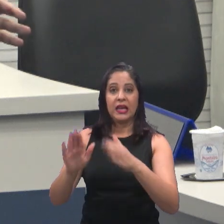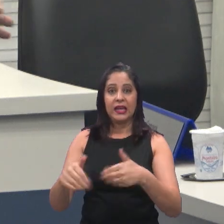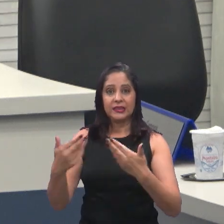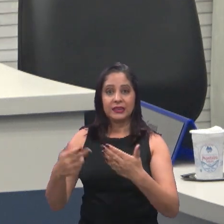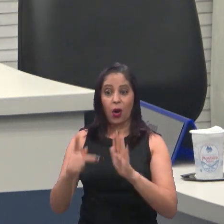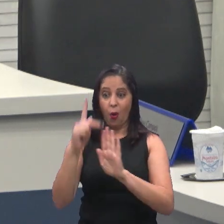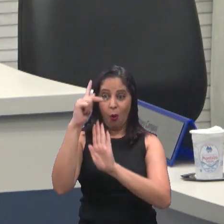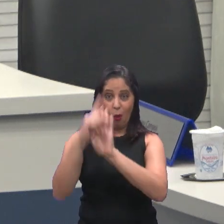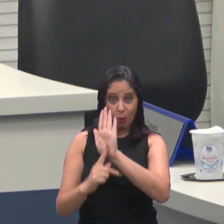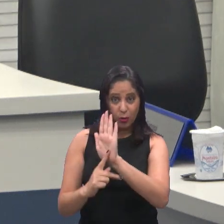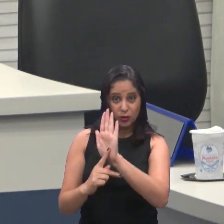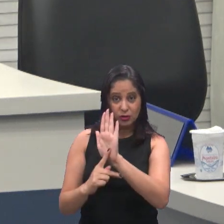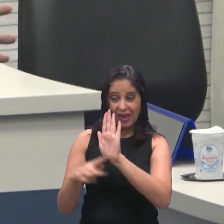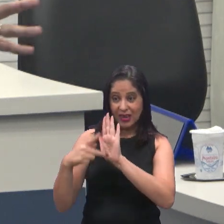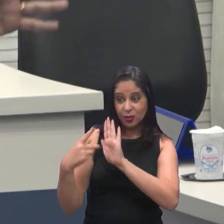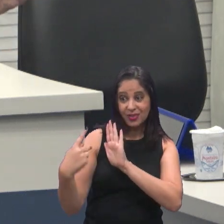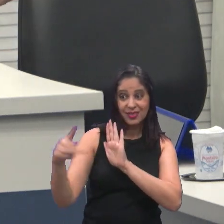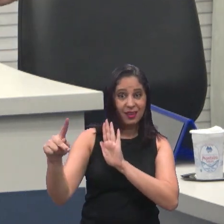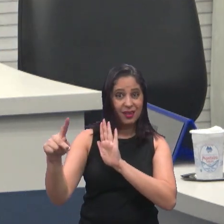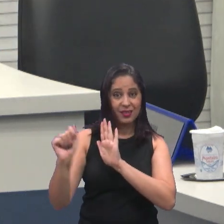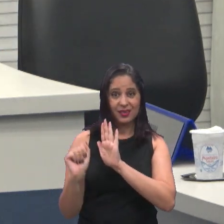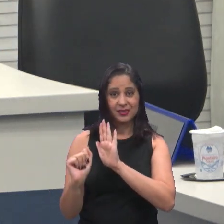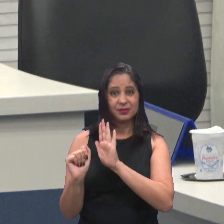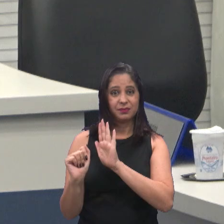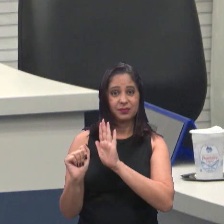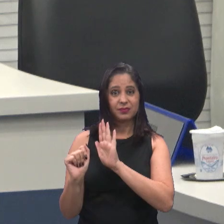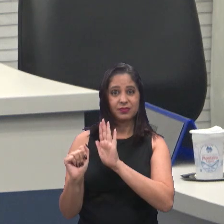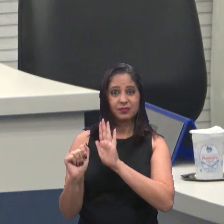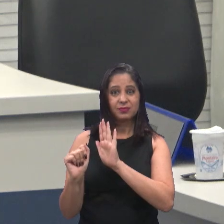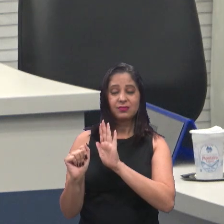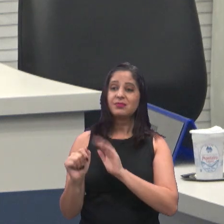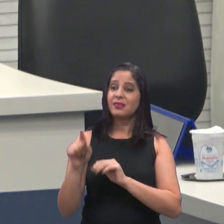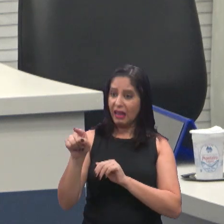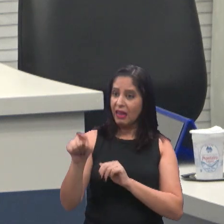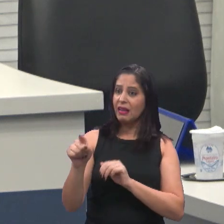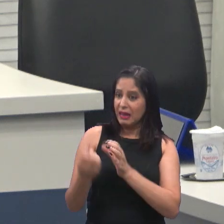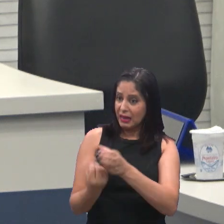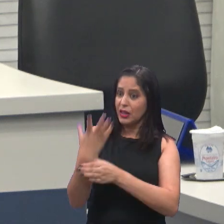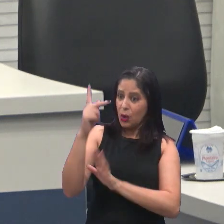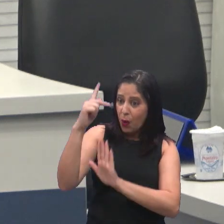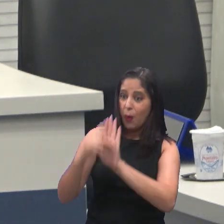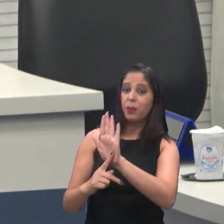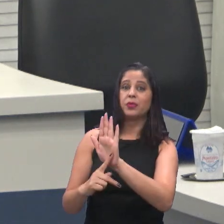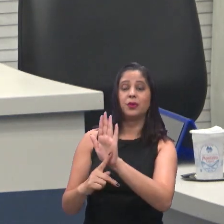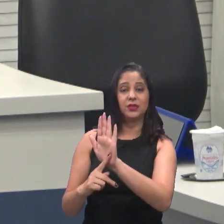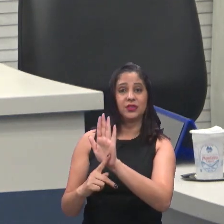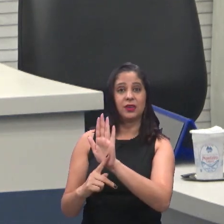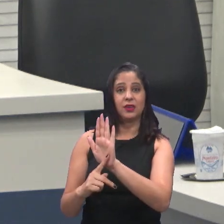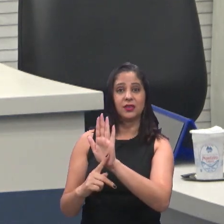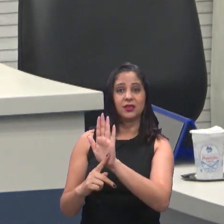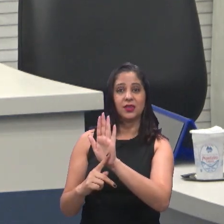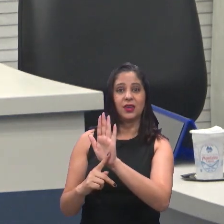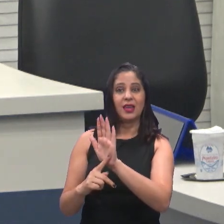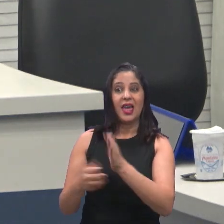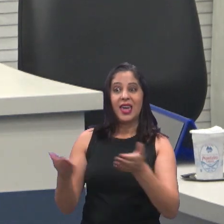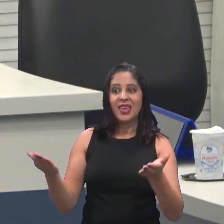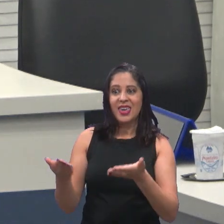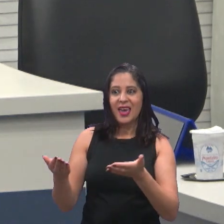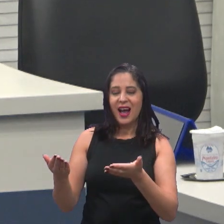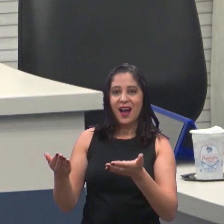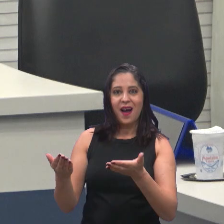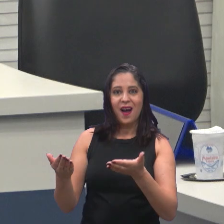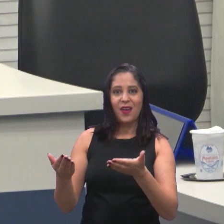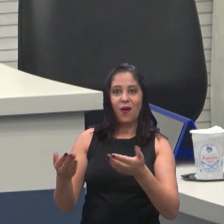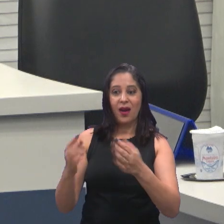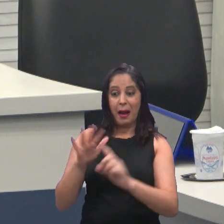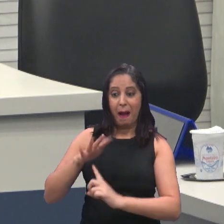ele trabalhou lá, desde do próprio projeto mesmo, né, da concepção da ideia, e agora entregar para a